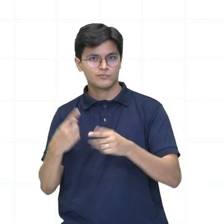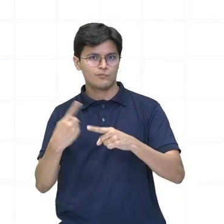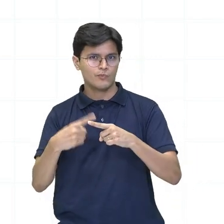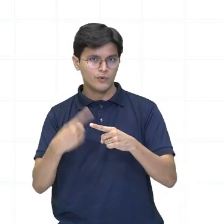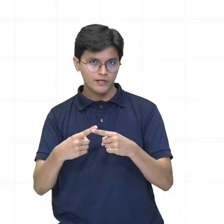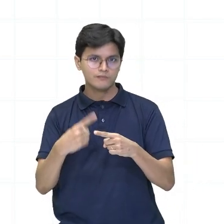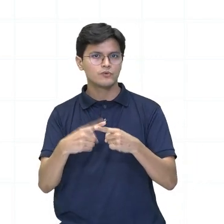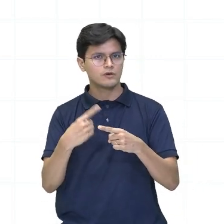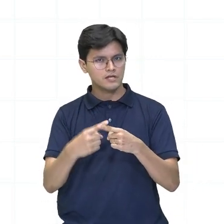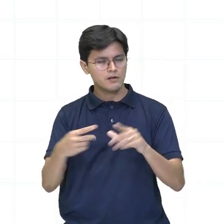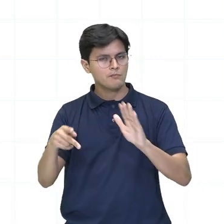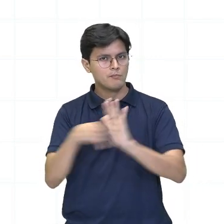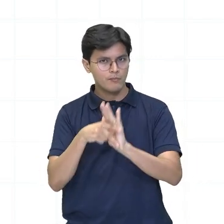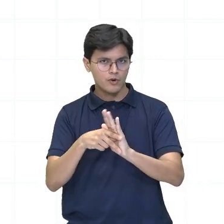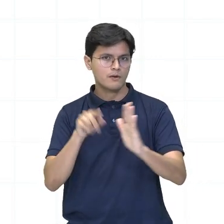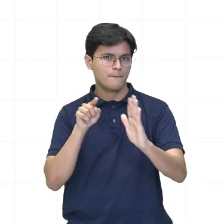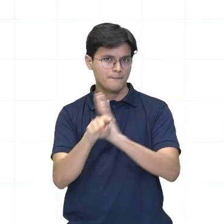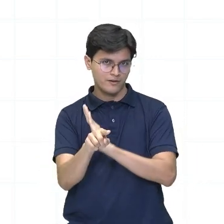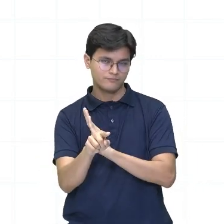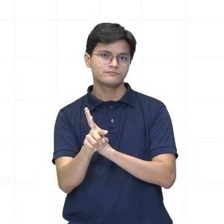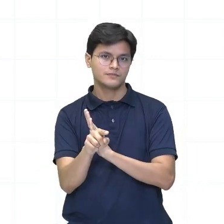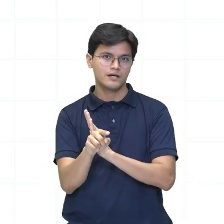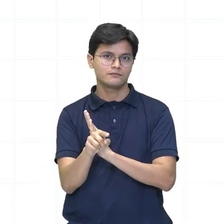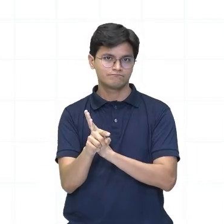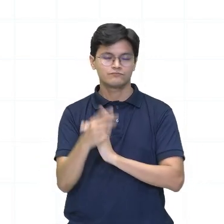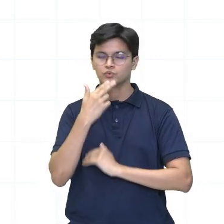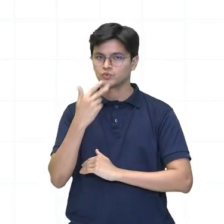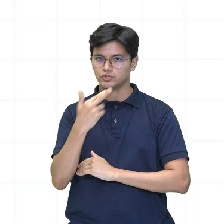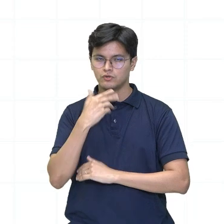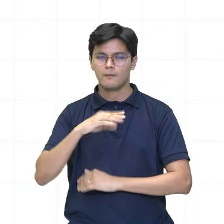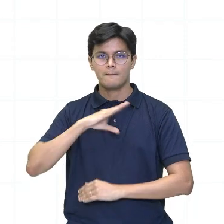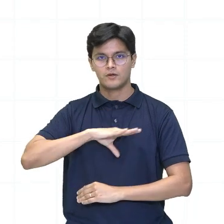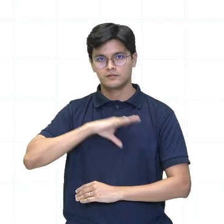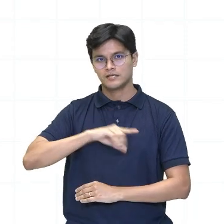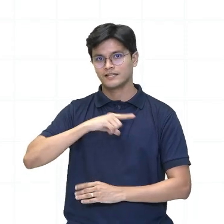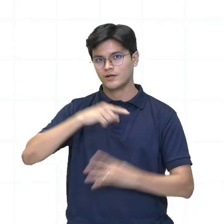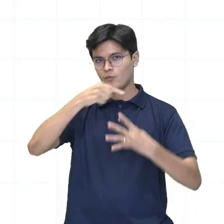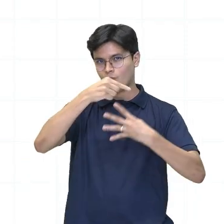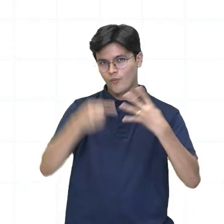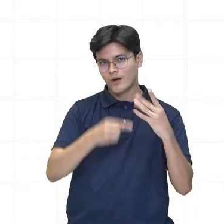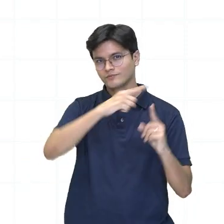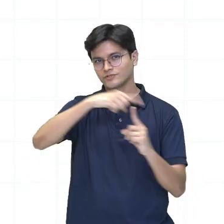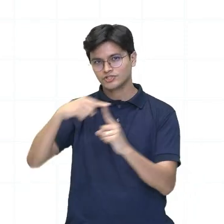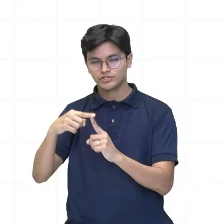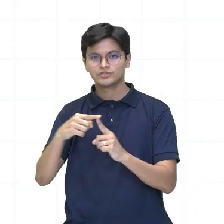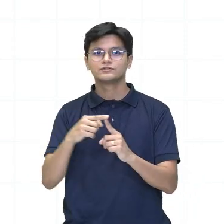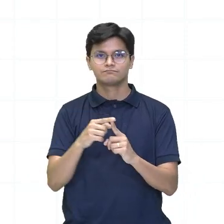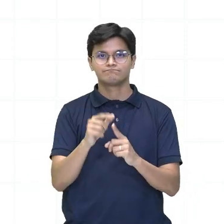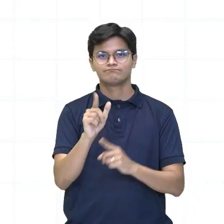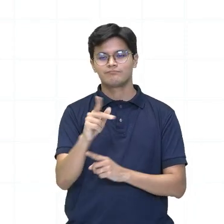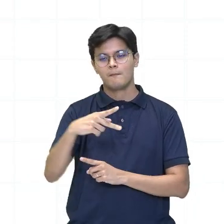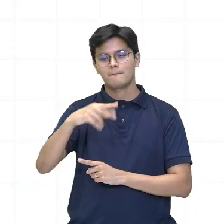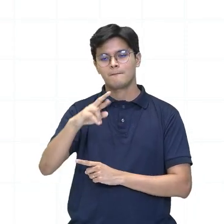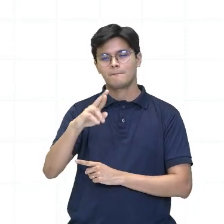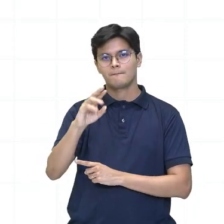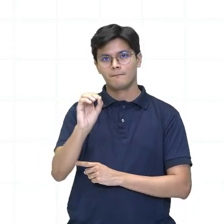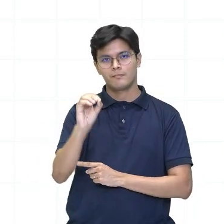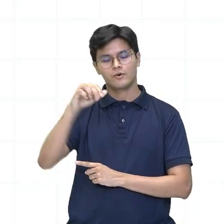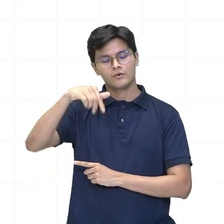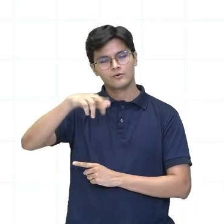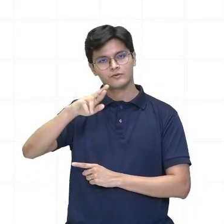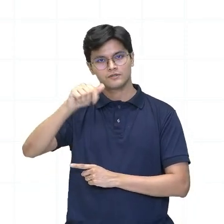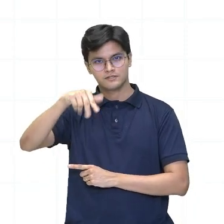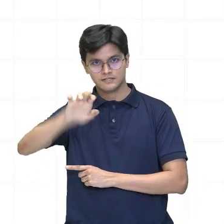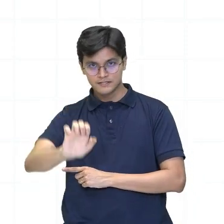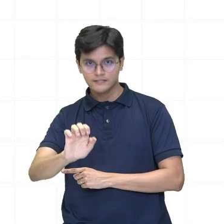da língua portuguesa. Aqui na língua portuguesa nós temos 4 tipos de porquês, né? E how é como.